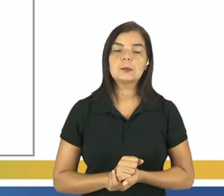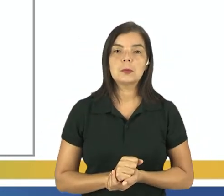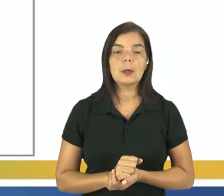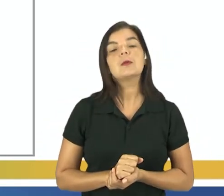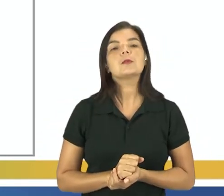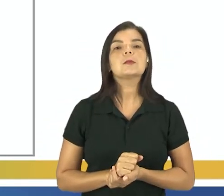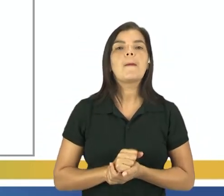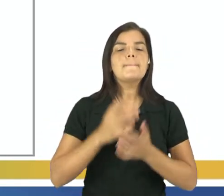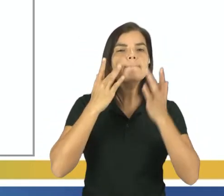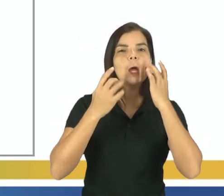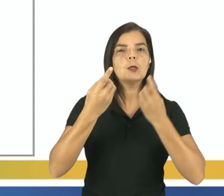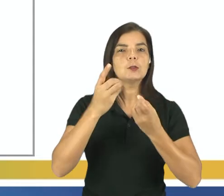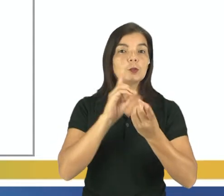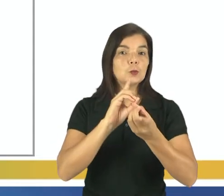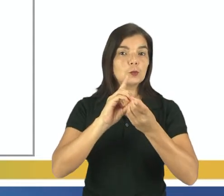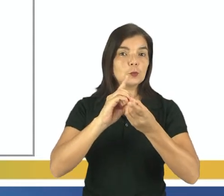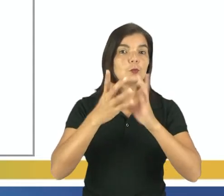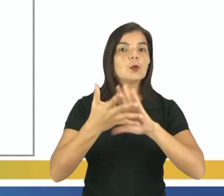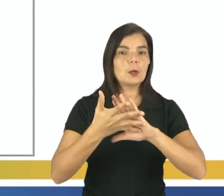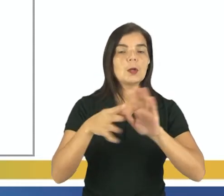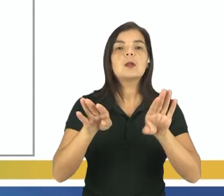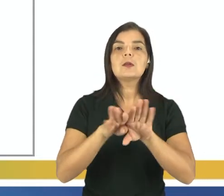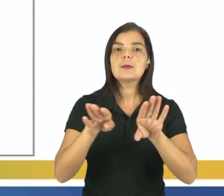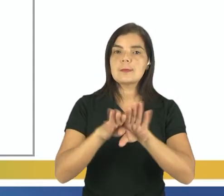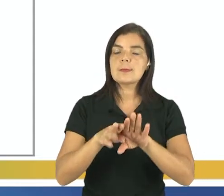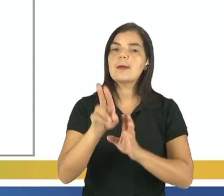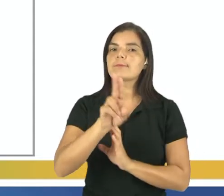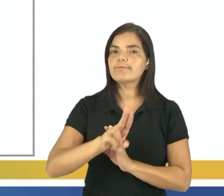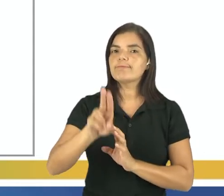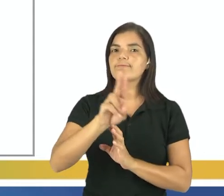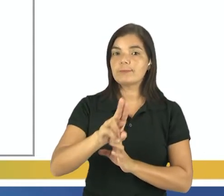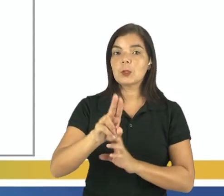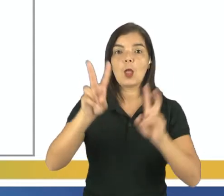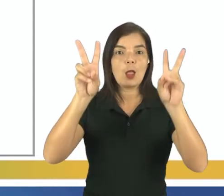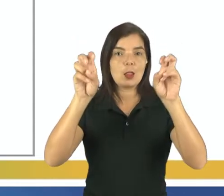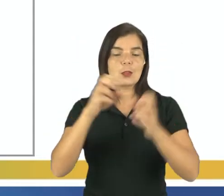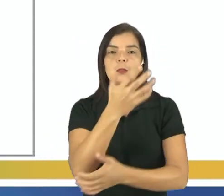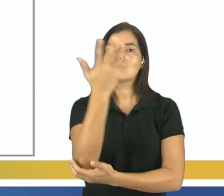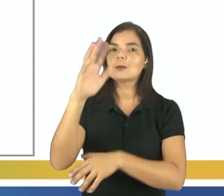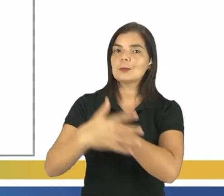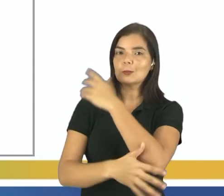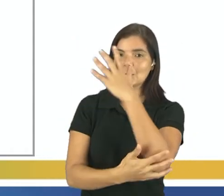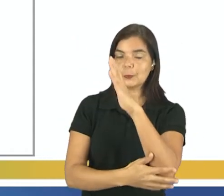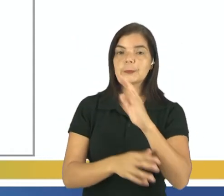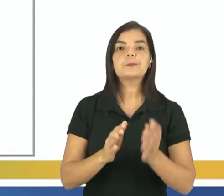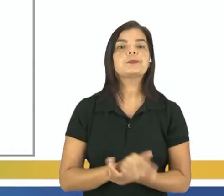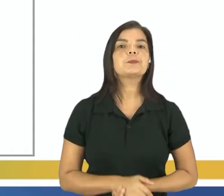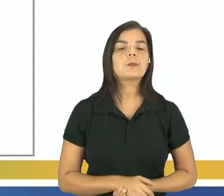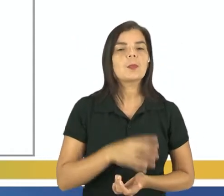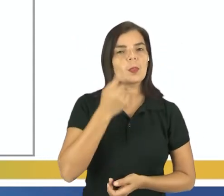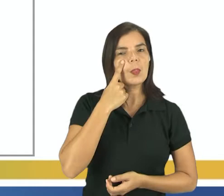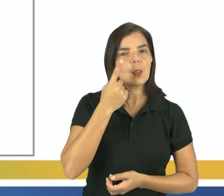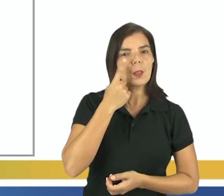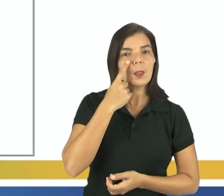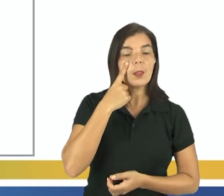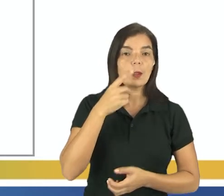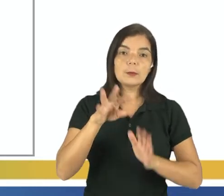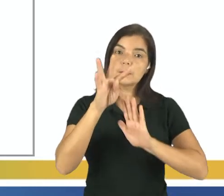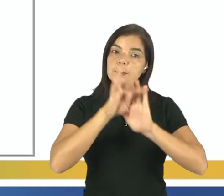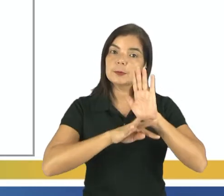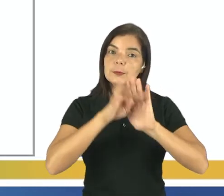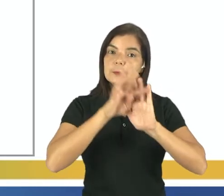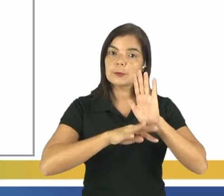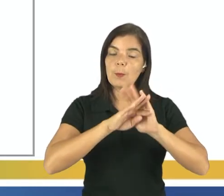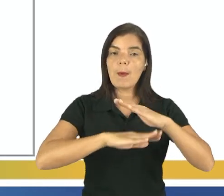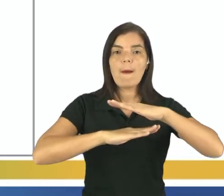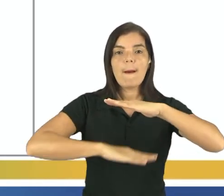Peças sem diálogos, utiliza elementos circenses para abordar temas ambientais. Tá? A gente vai observar bem esse texto